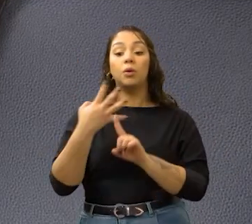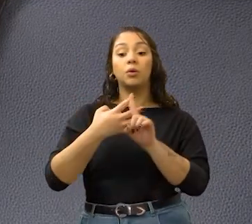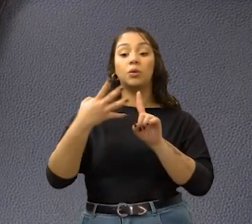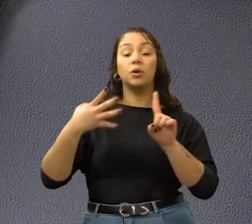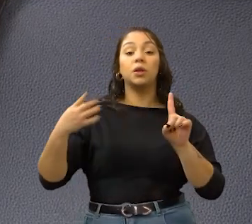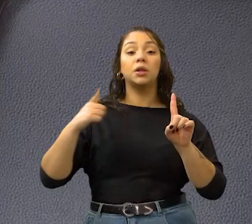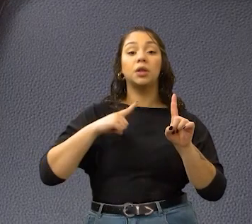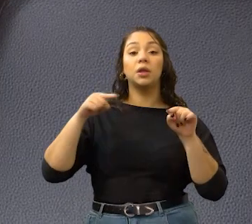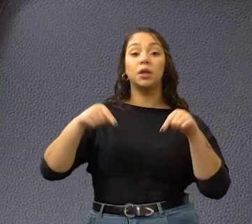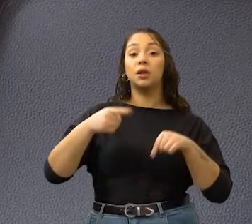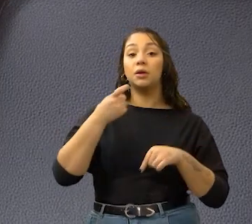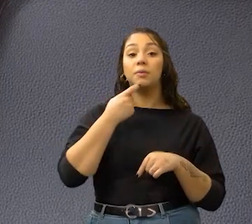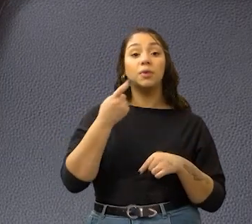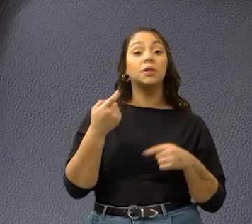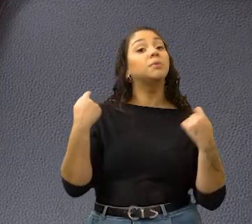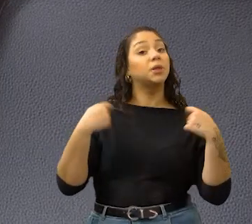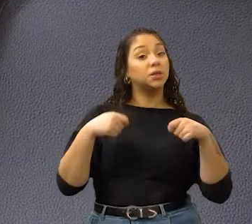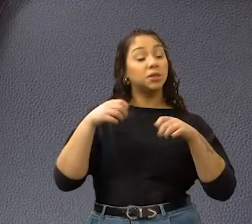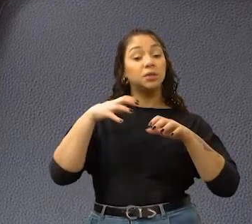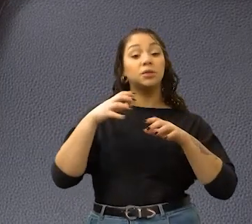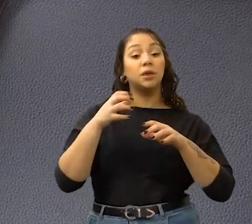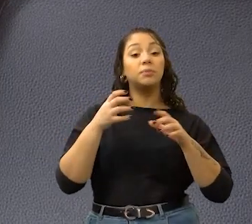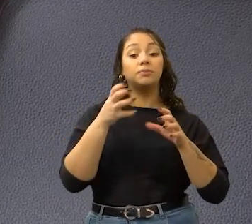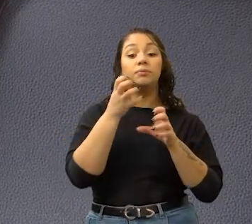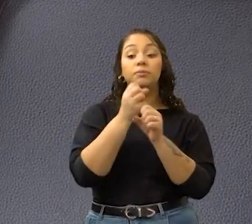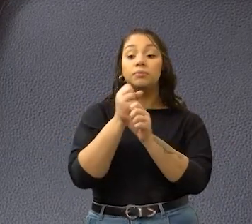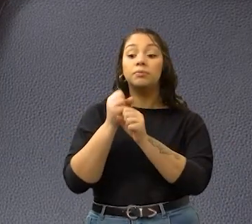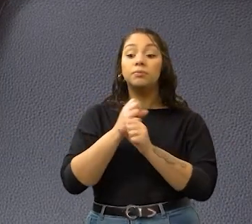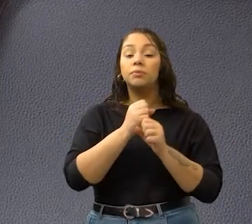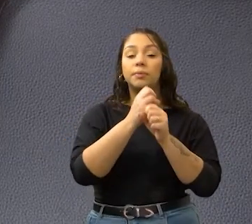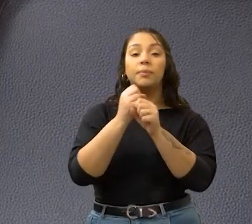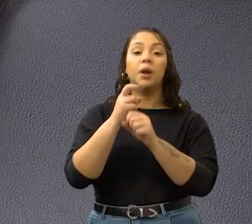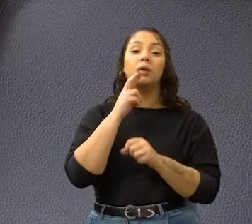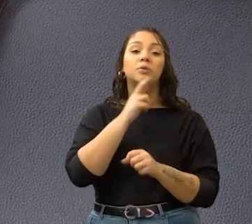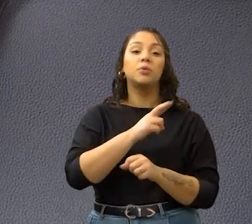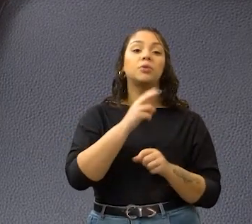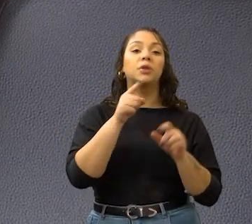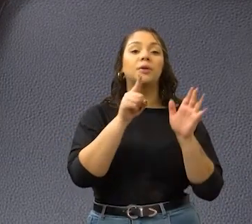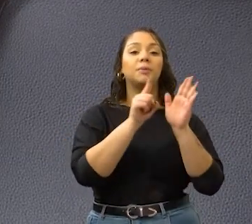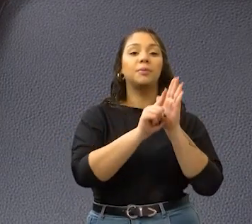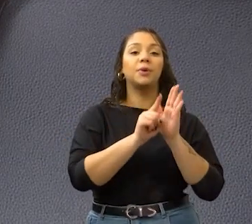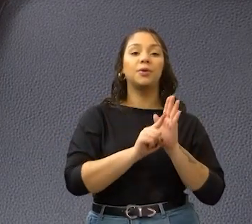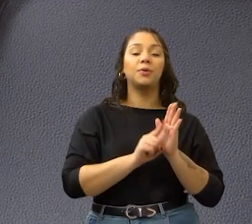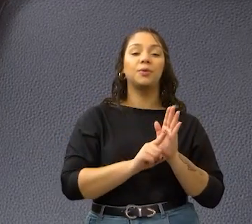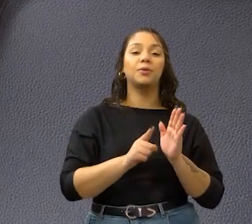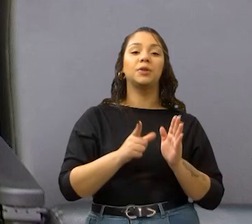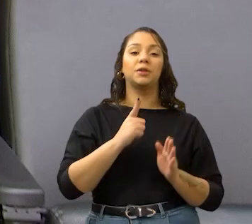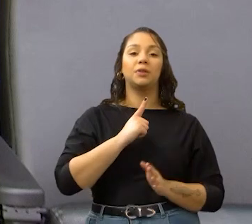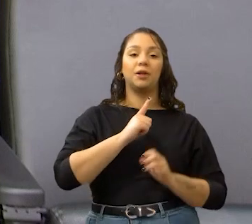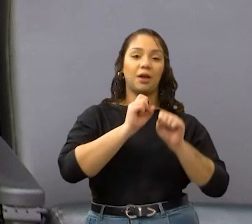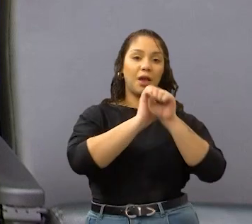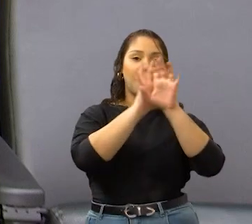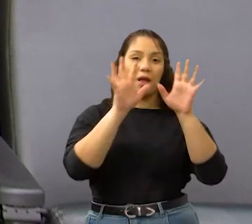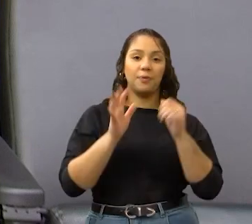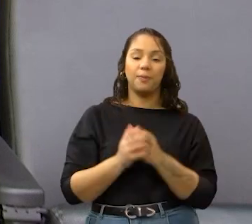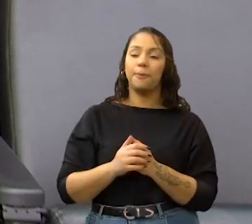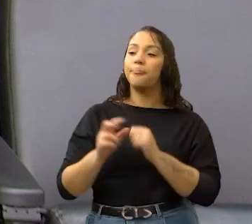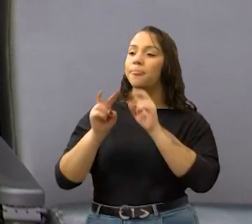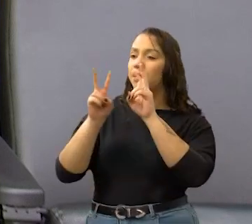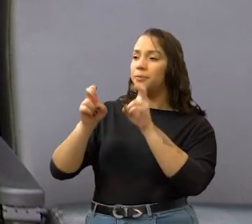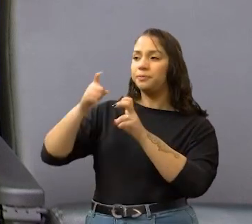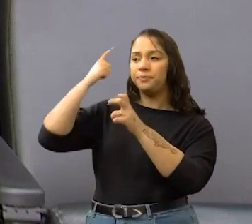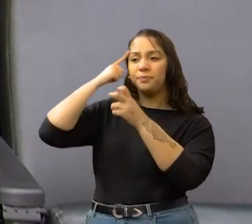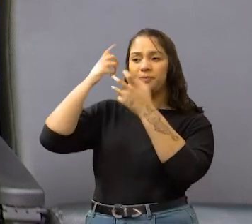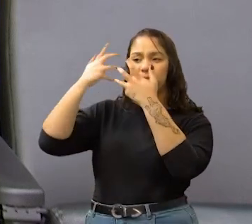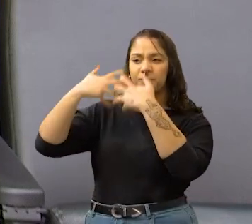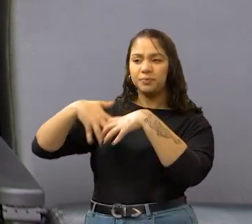exemplo. Quantos LGBTs a gente tem na cidade de Campinas? A gente precisa fazer um censo para que a gente consiga responder essas perguntas. Nessa questão